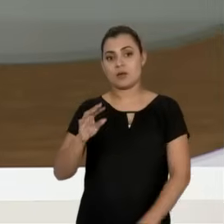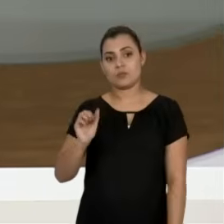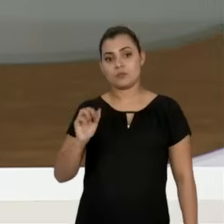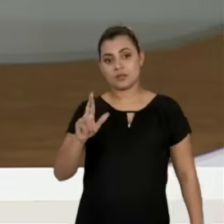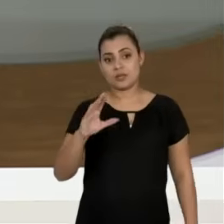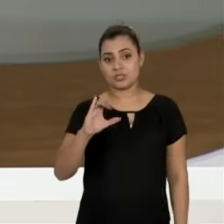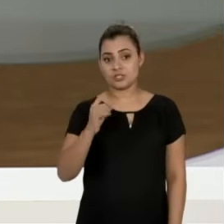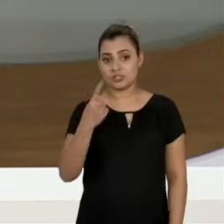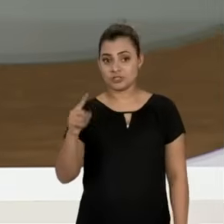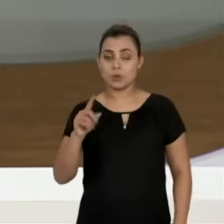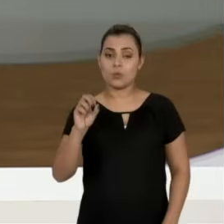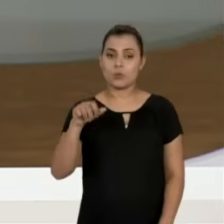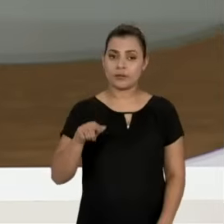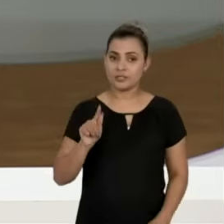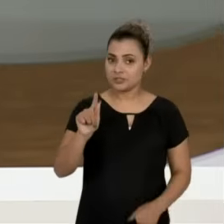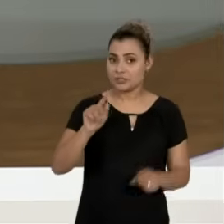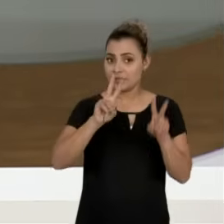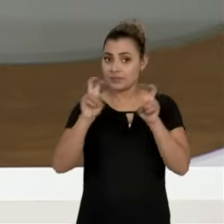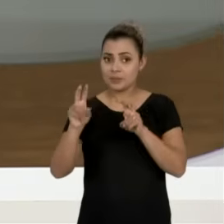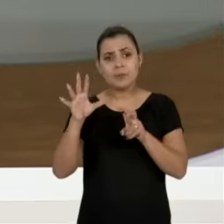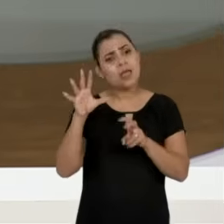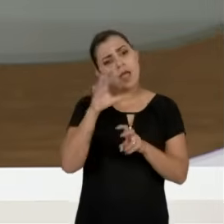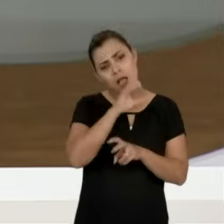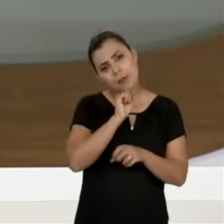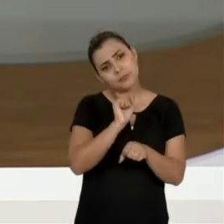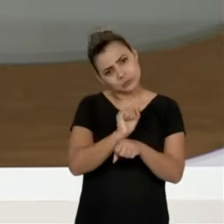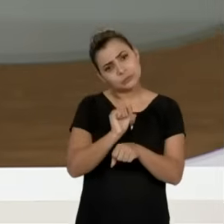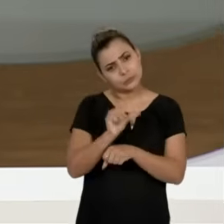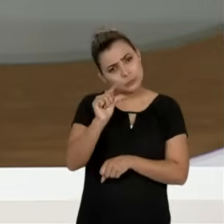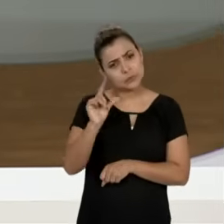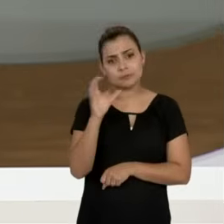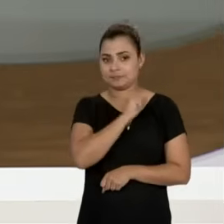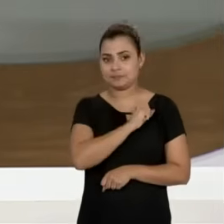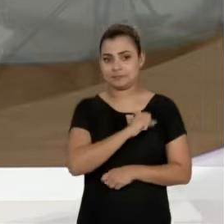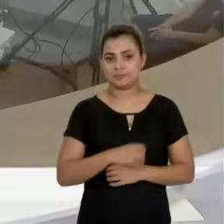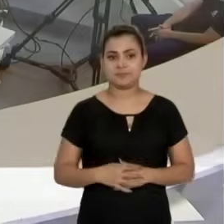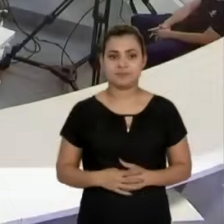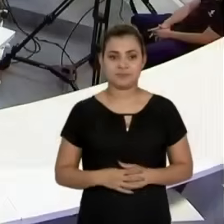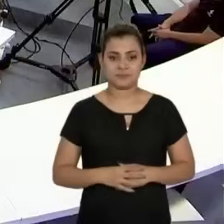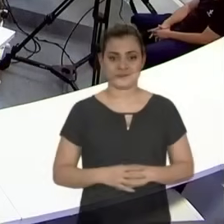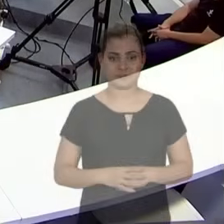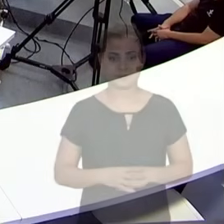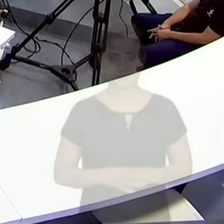voluntário, sobre ONG. Um segundinho só, fica com a gente já volta.